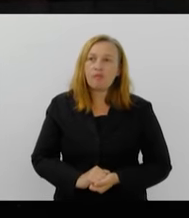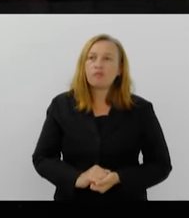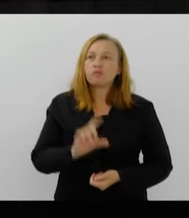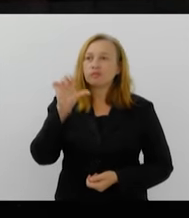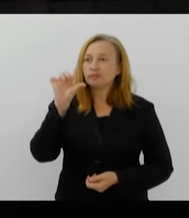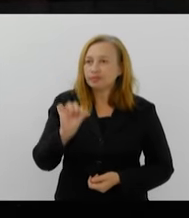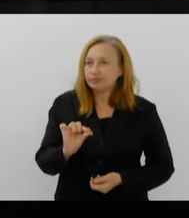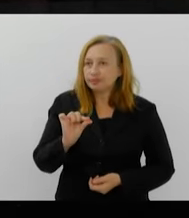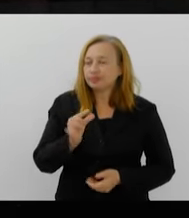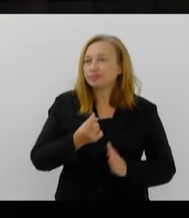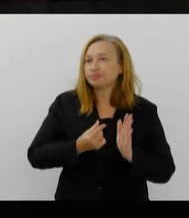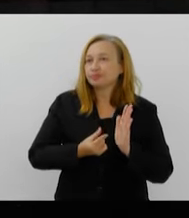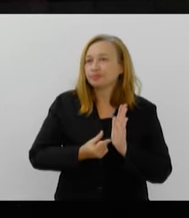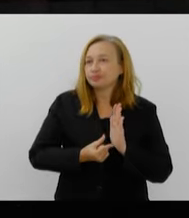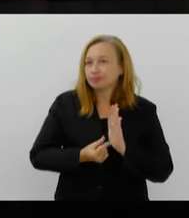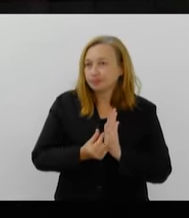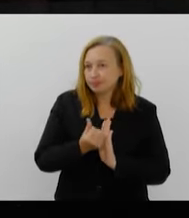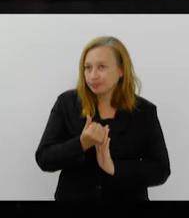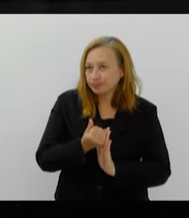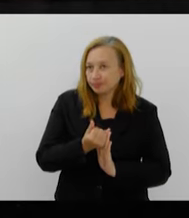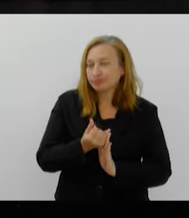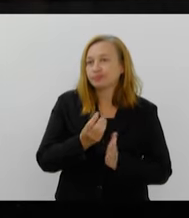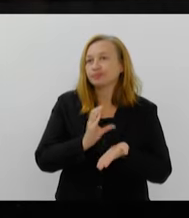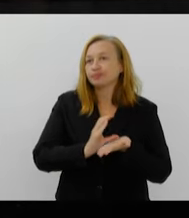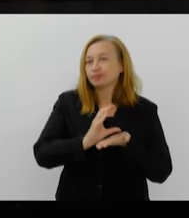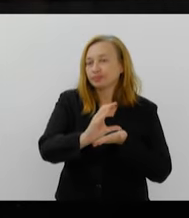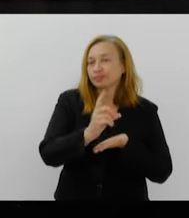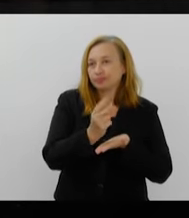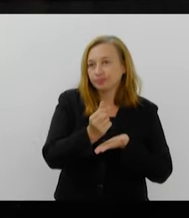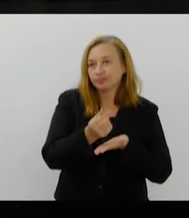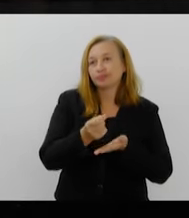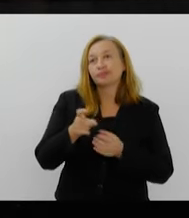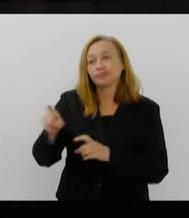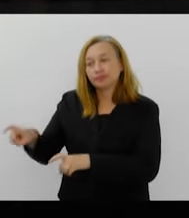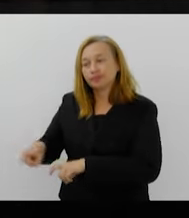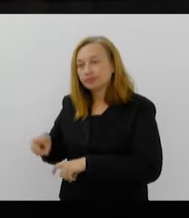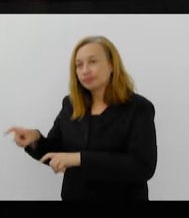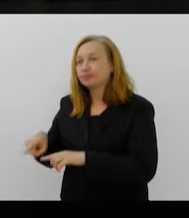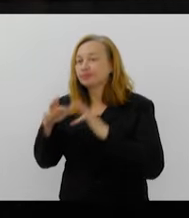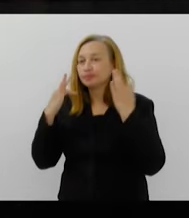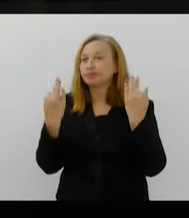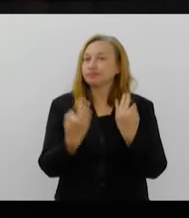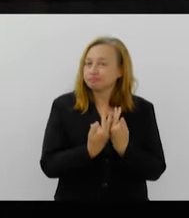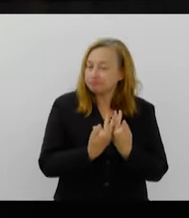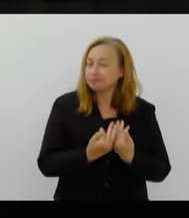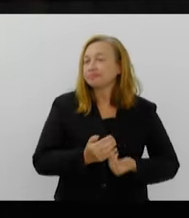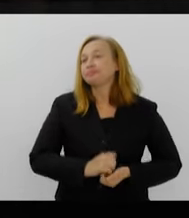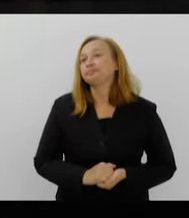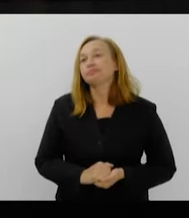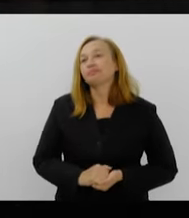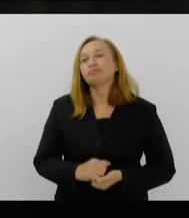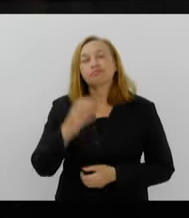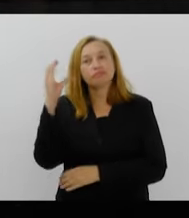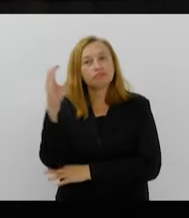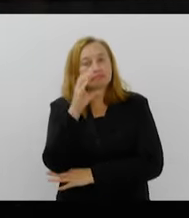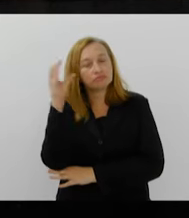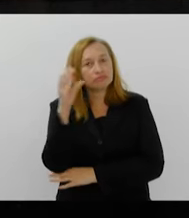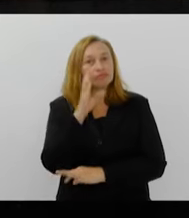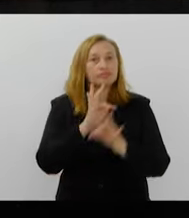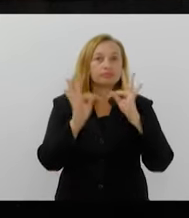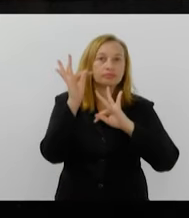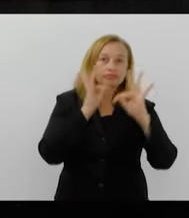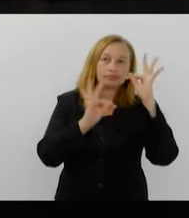redução de recursos para a agricultura, familiar, então nem se fala, para a ciência e